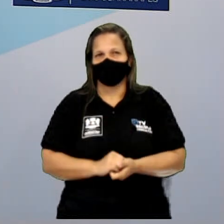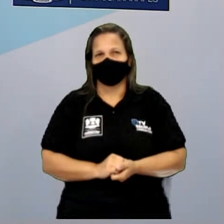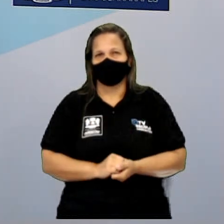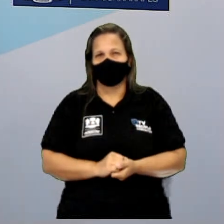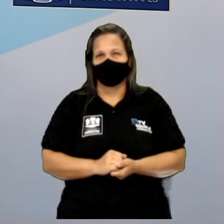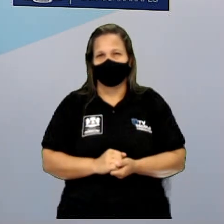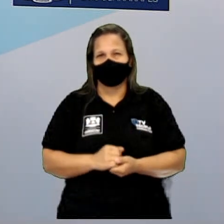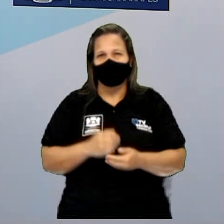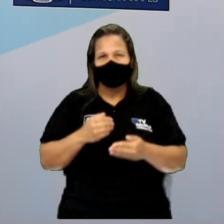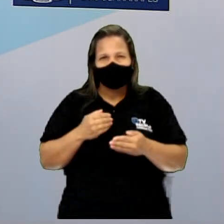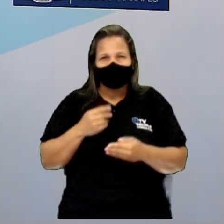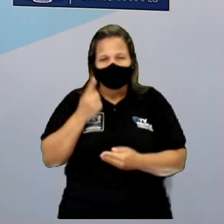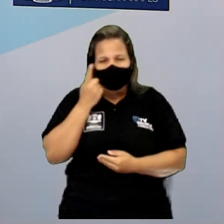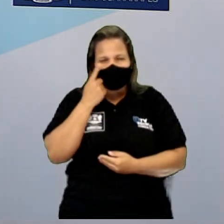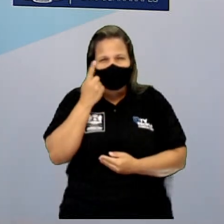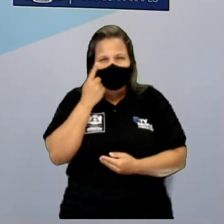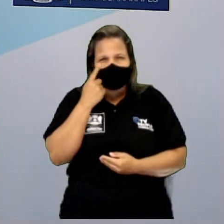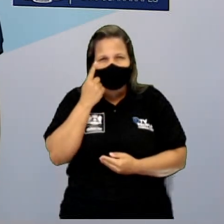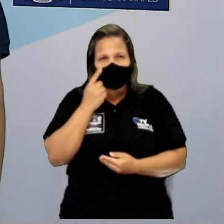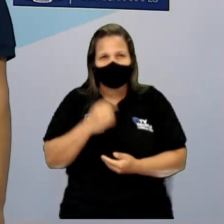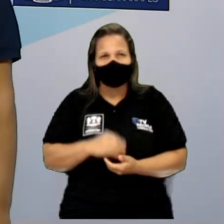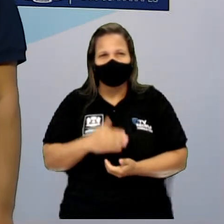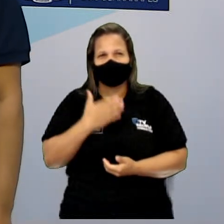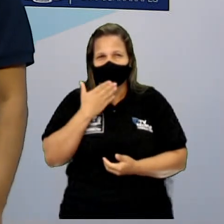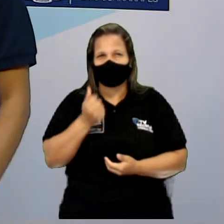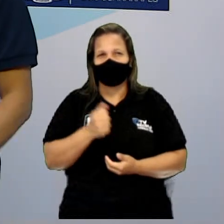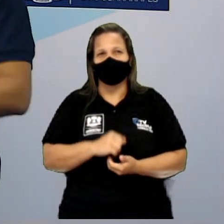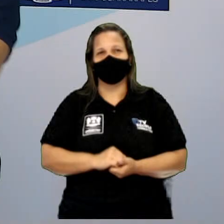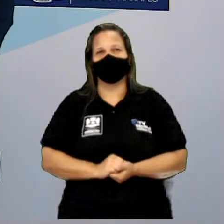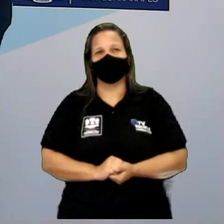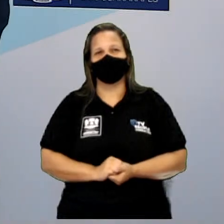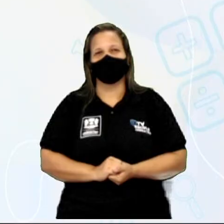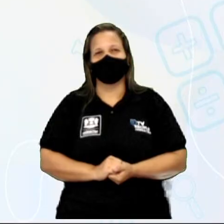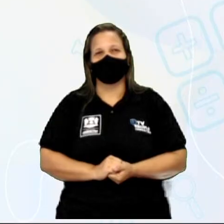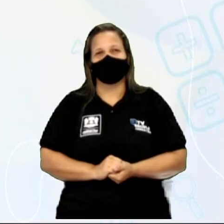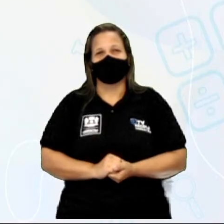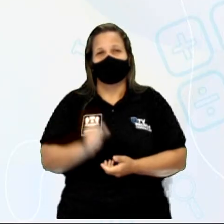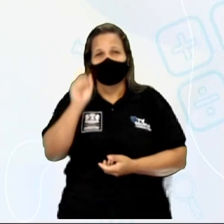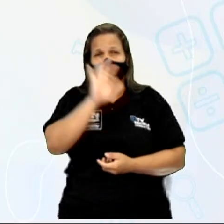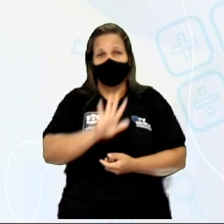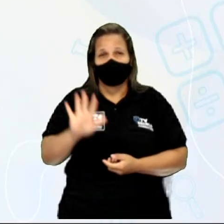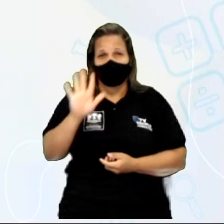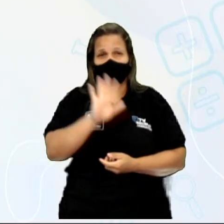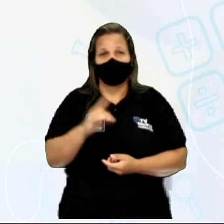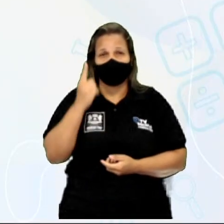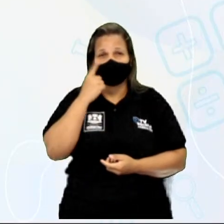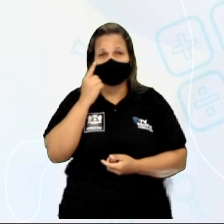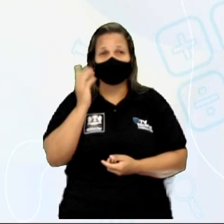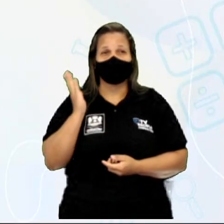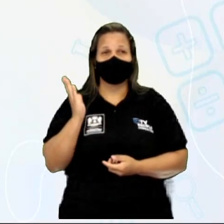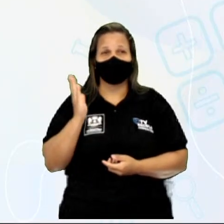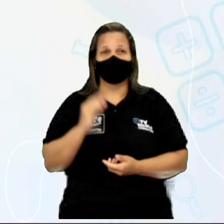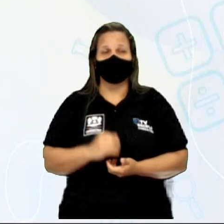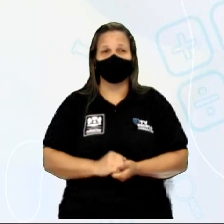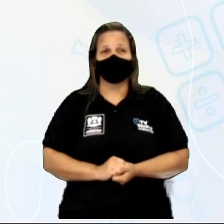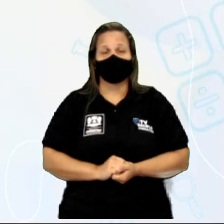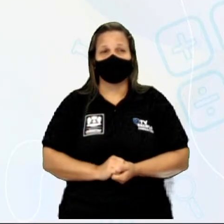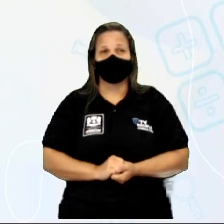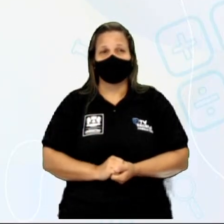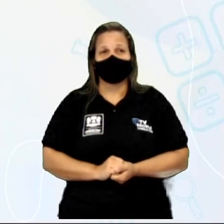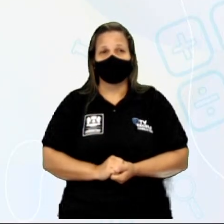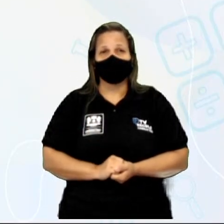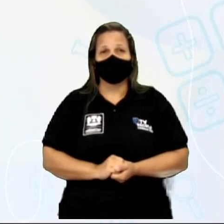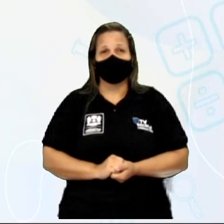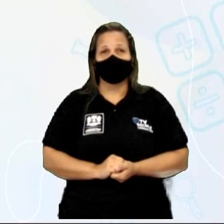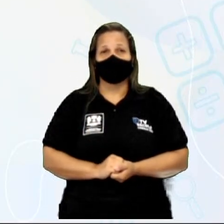como é que funciona a refração. Ó, aqui na tela a gente tem uma imagem que mostra a